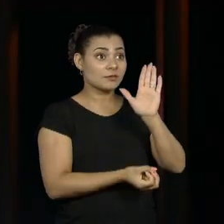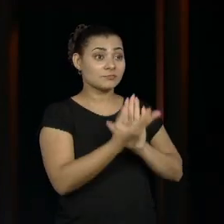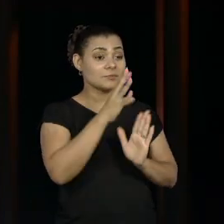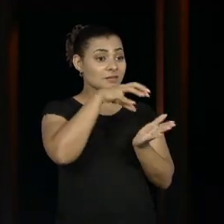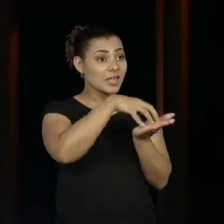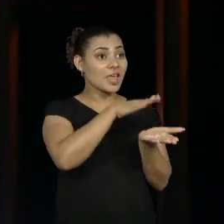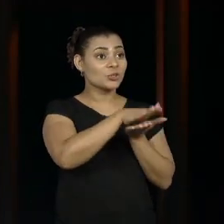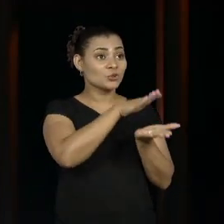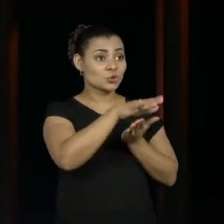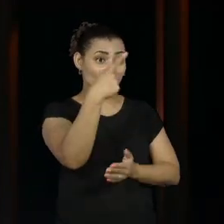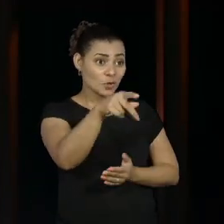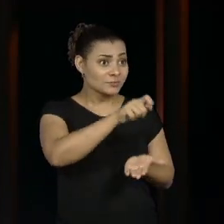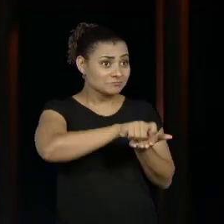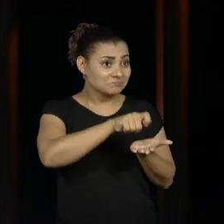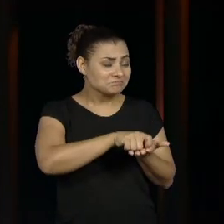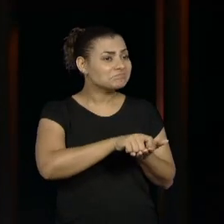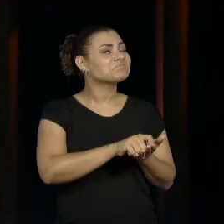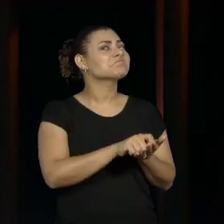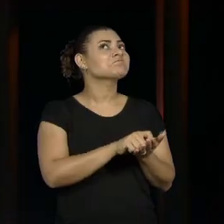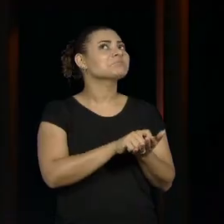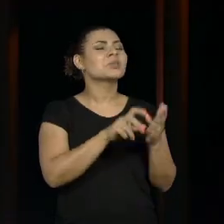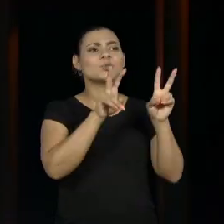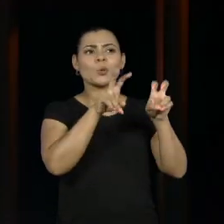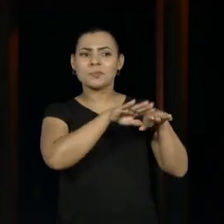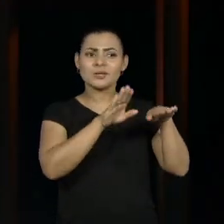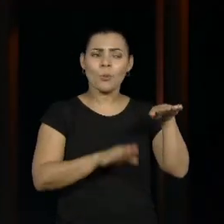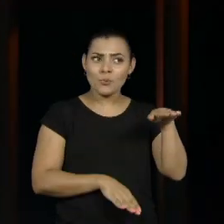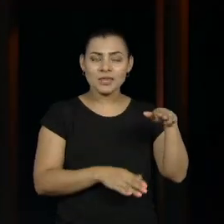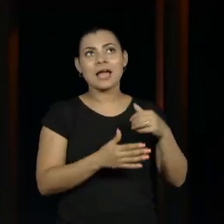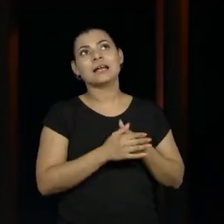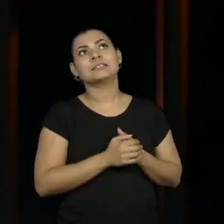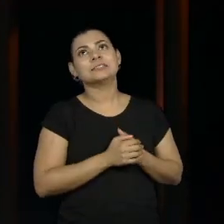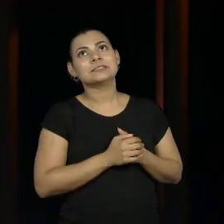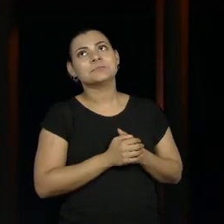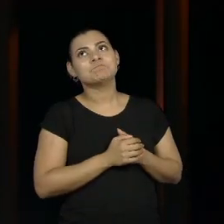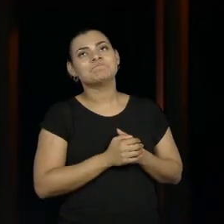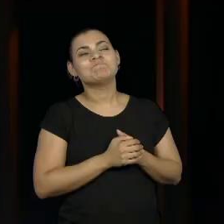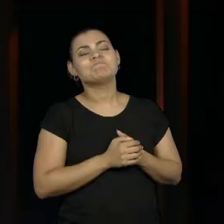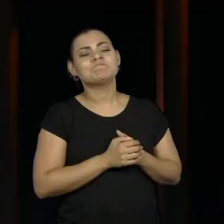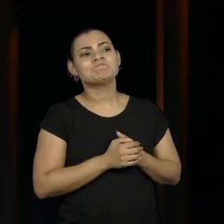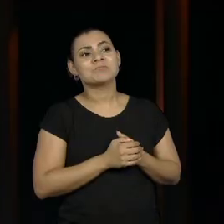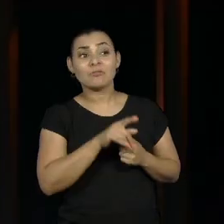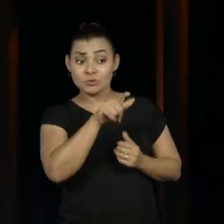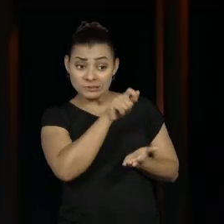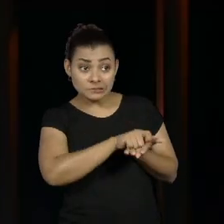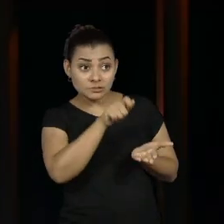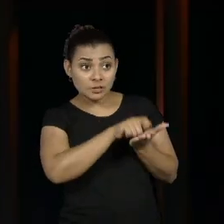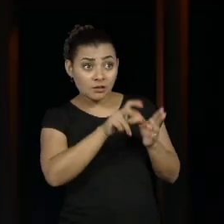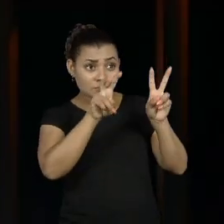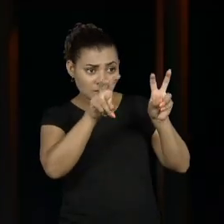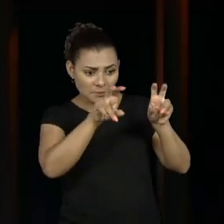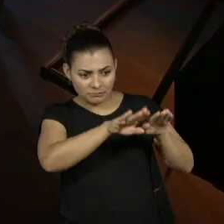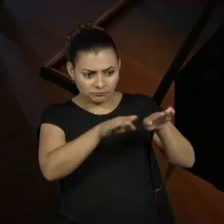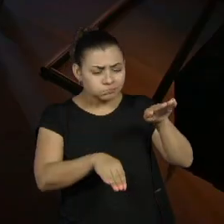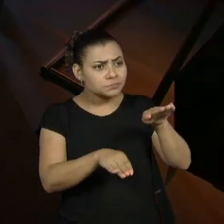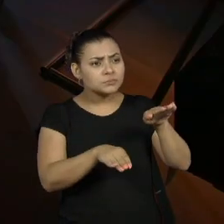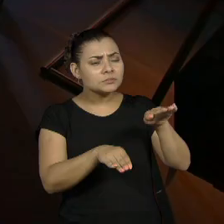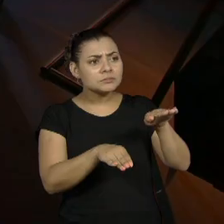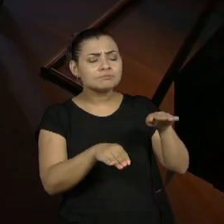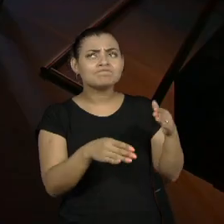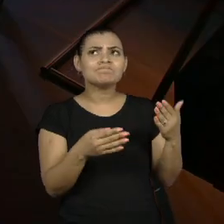editora é escreve sobre desigualdade é quando você escreve sobre desigualdade